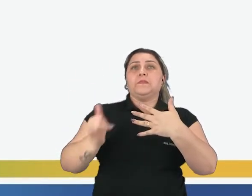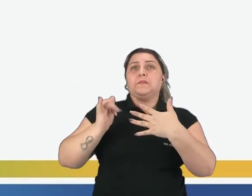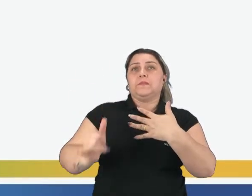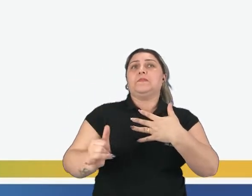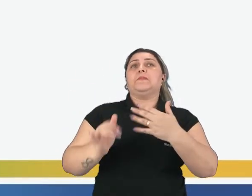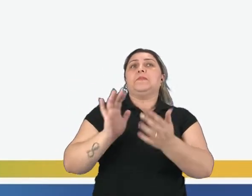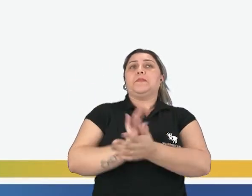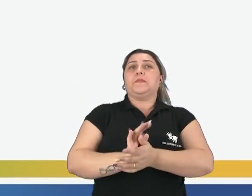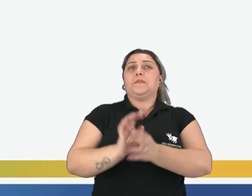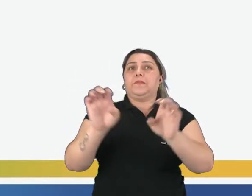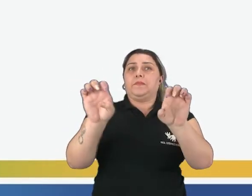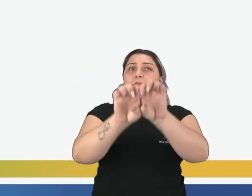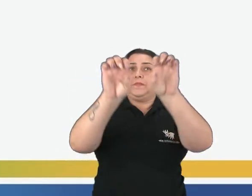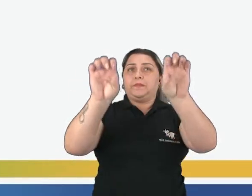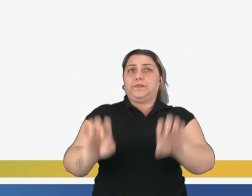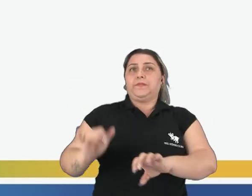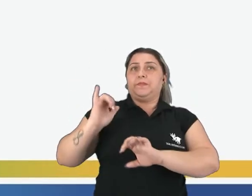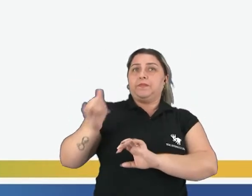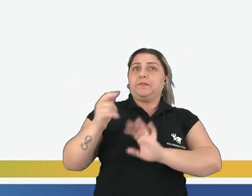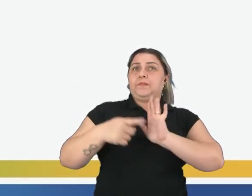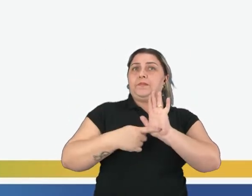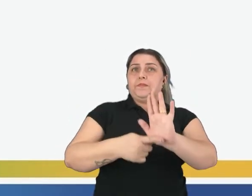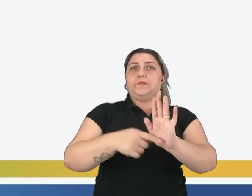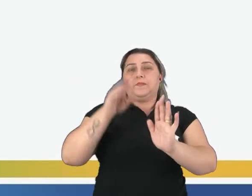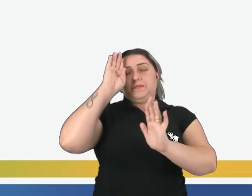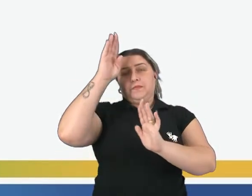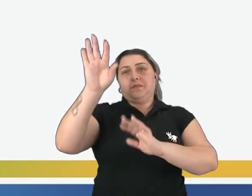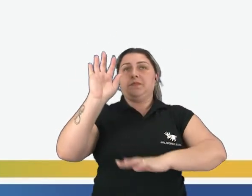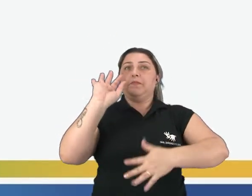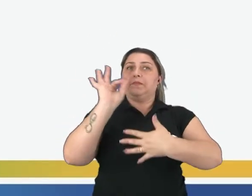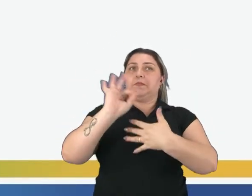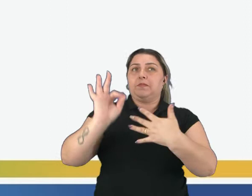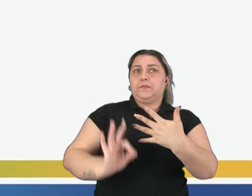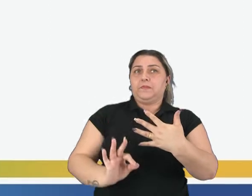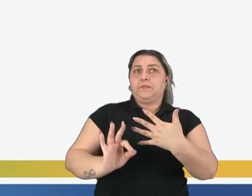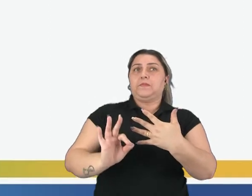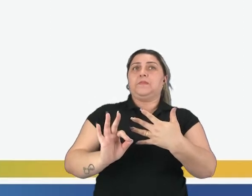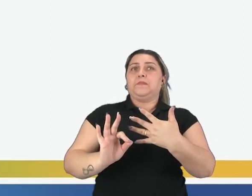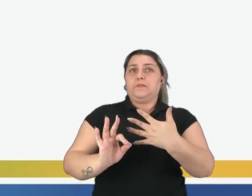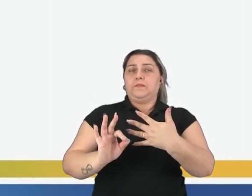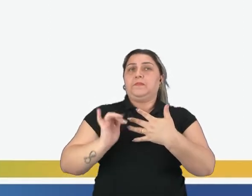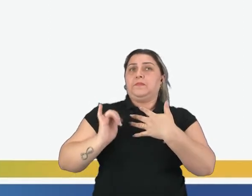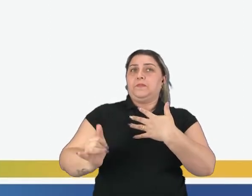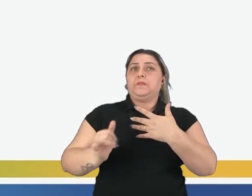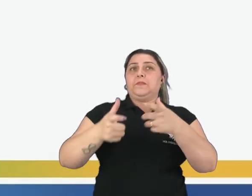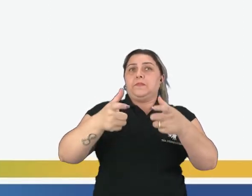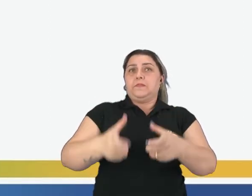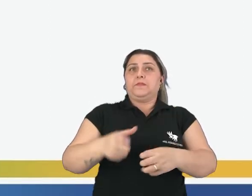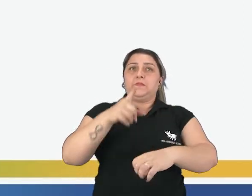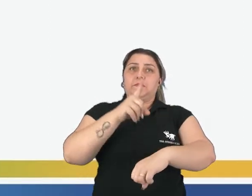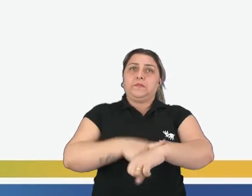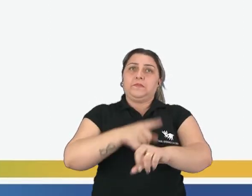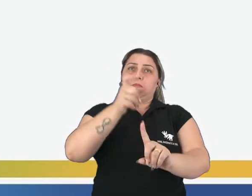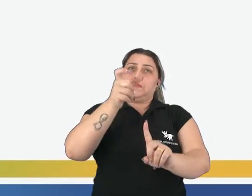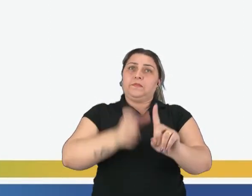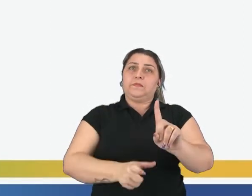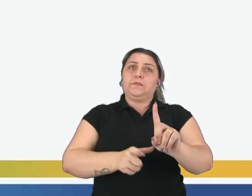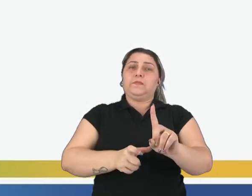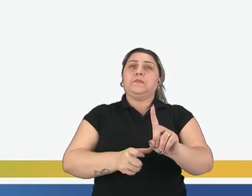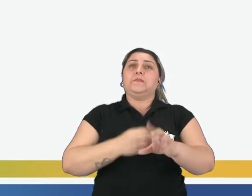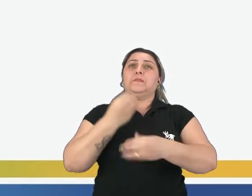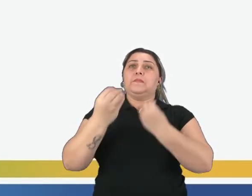Ao longo de uma estrutura narrativa, são apresentados os principais elementos da narração: espaço,